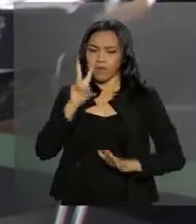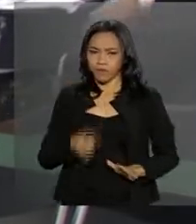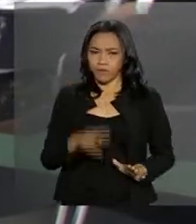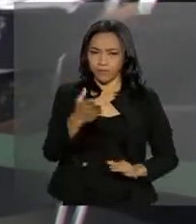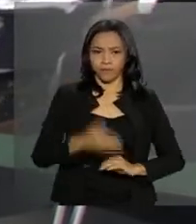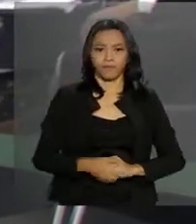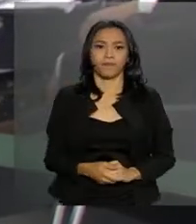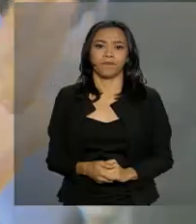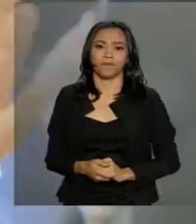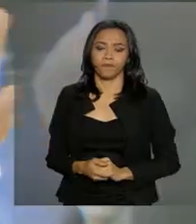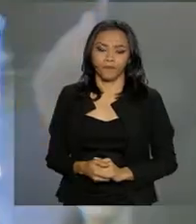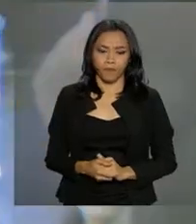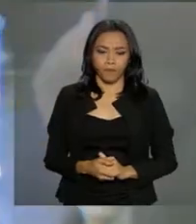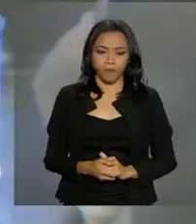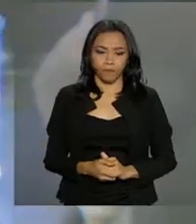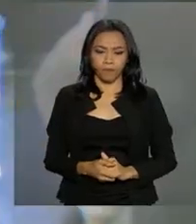ouvir.